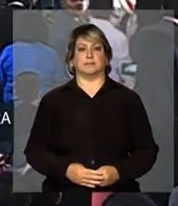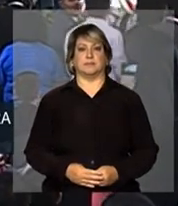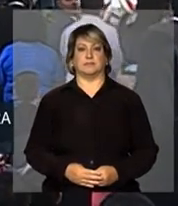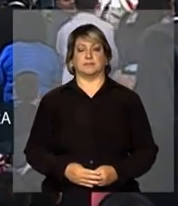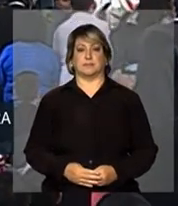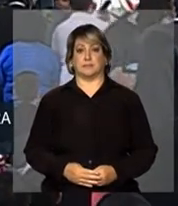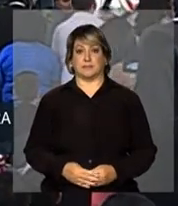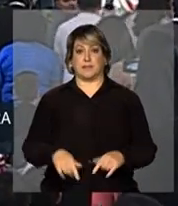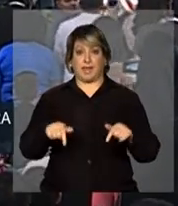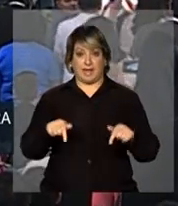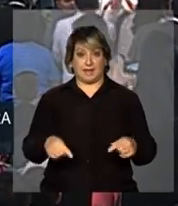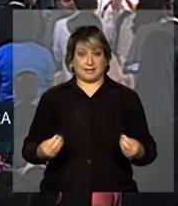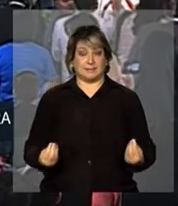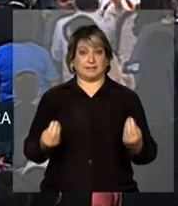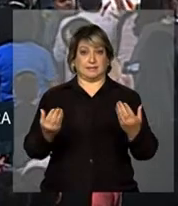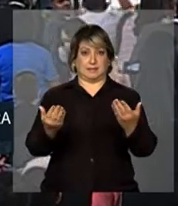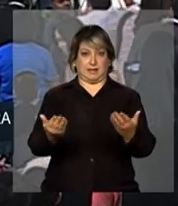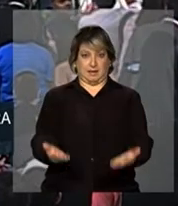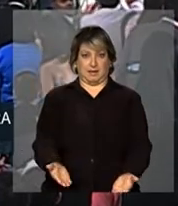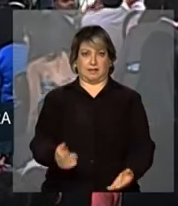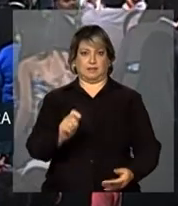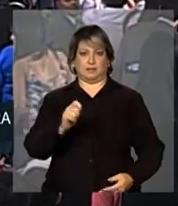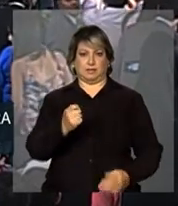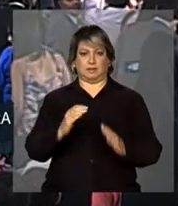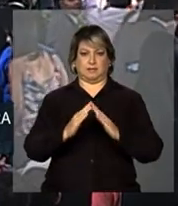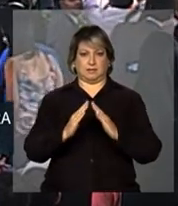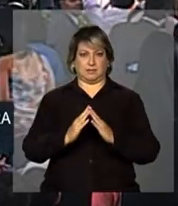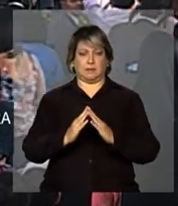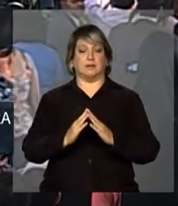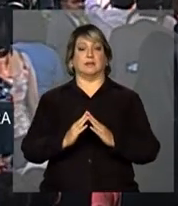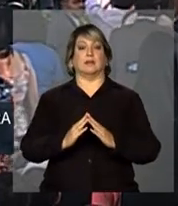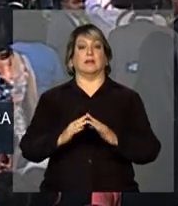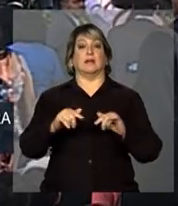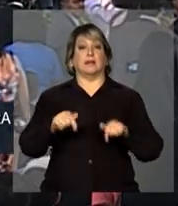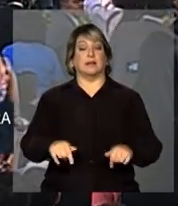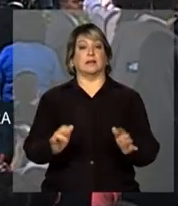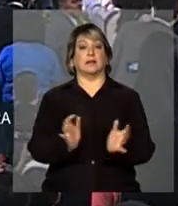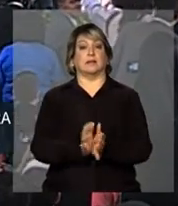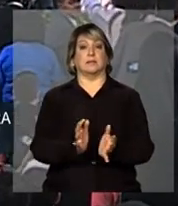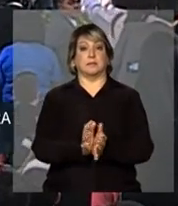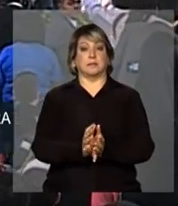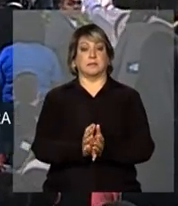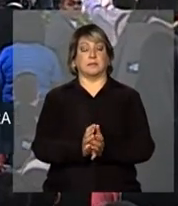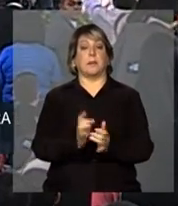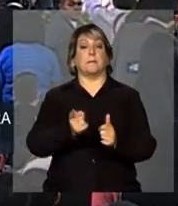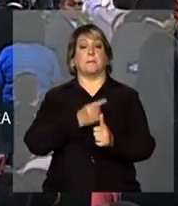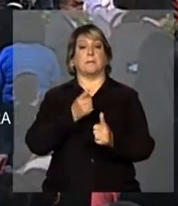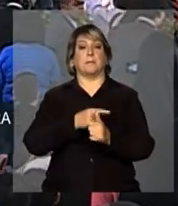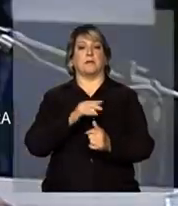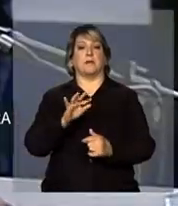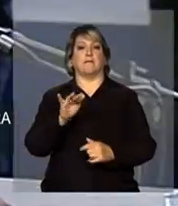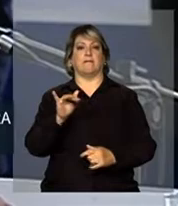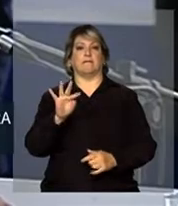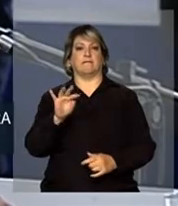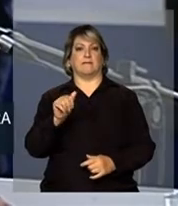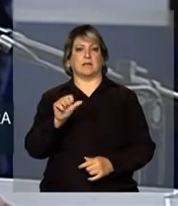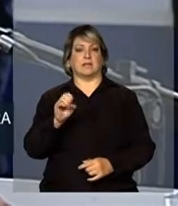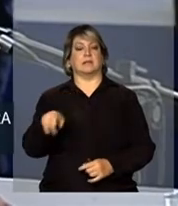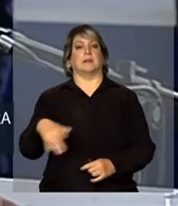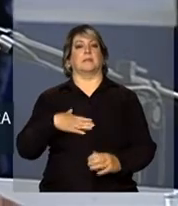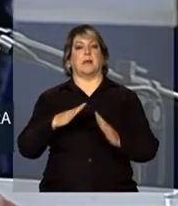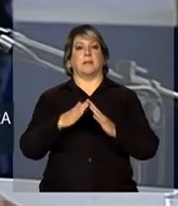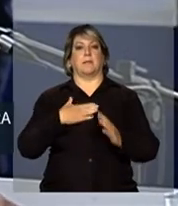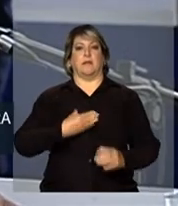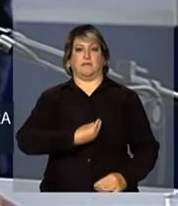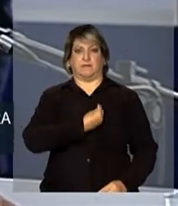Essa entrega, ela faz parte da primeira fase do Minha